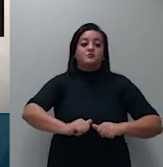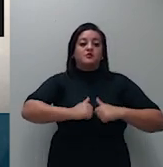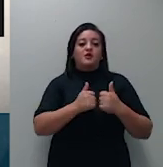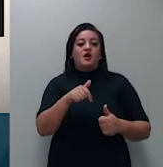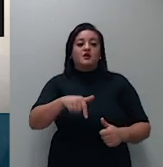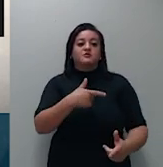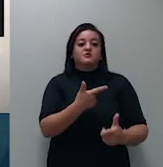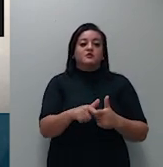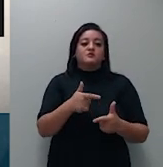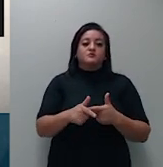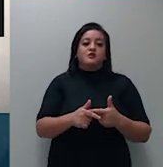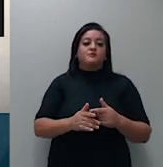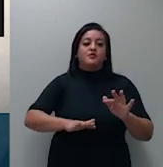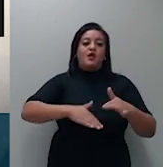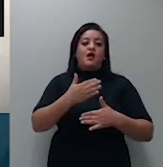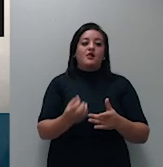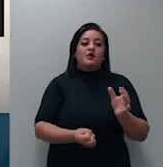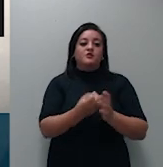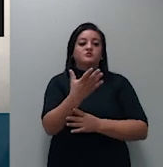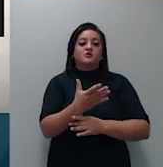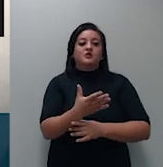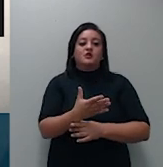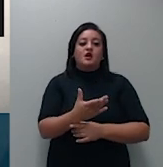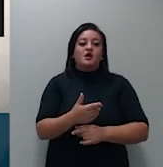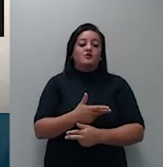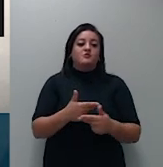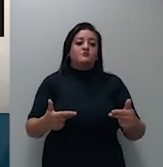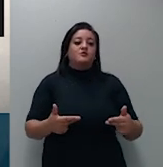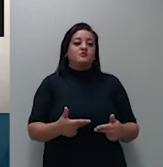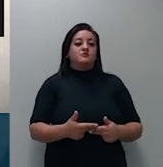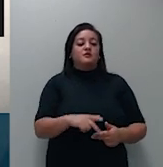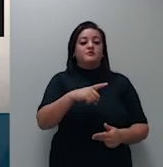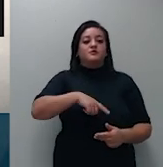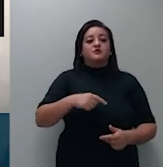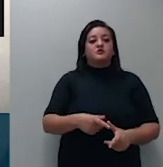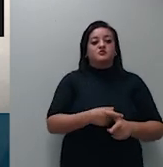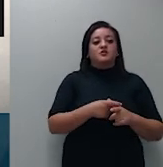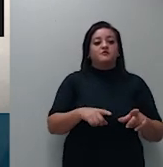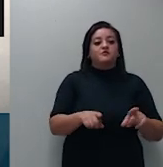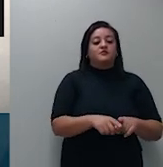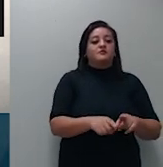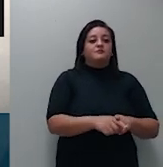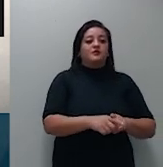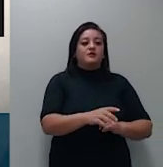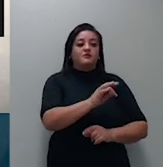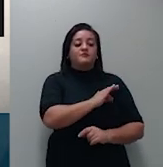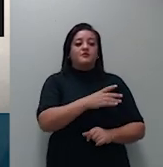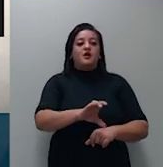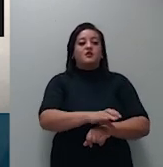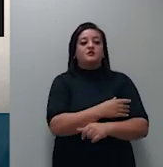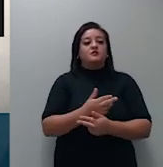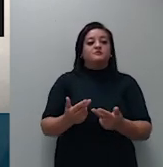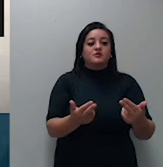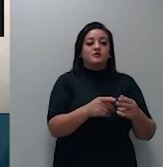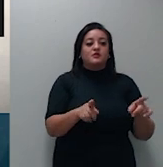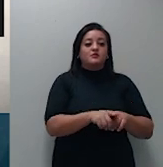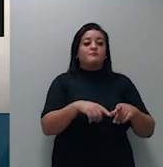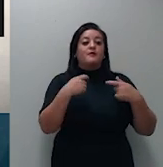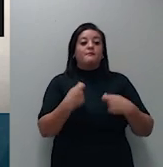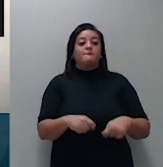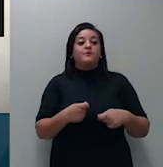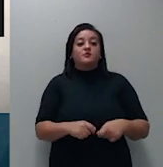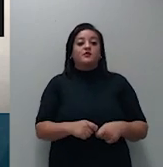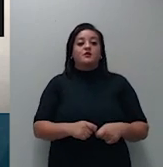essa situação além de criar privilégios entre credores titulares de créditos semelhantes